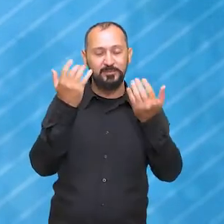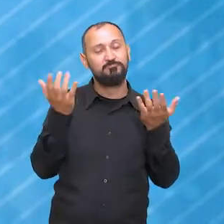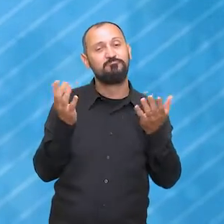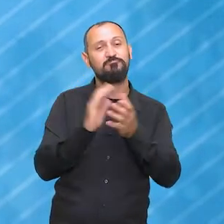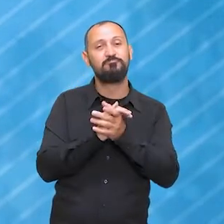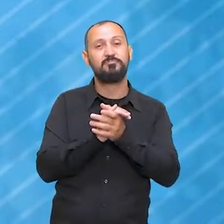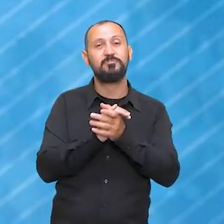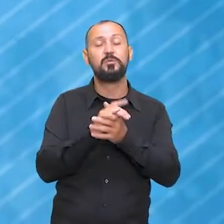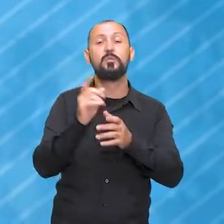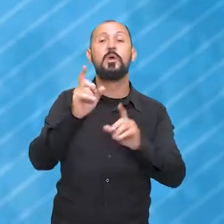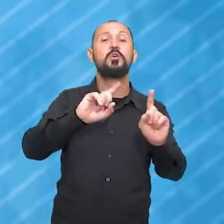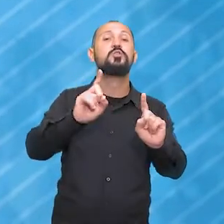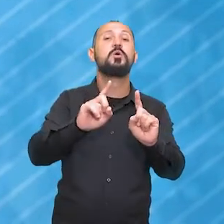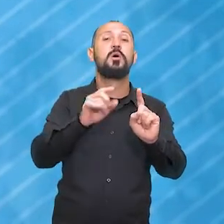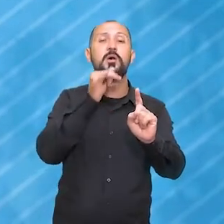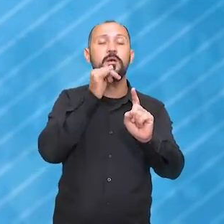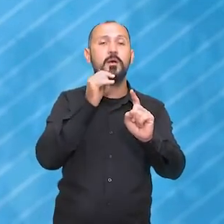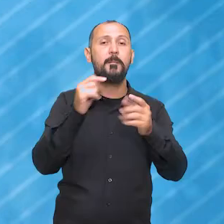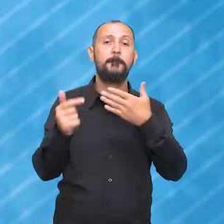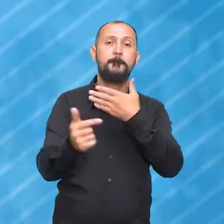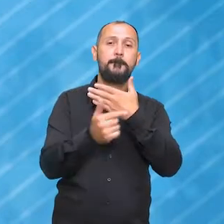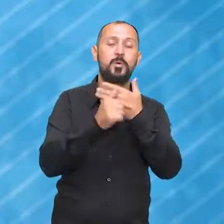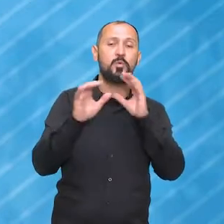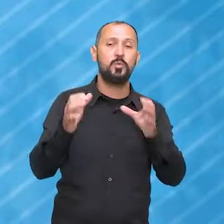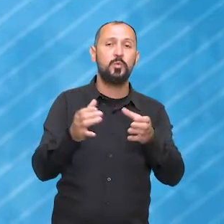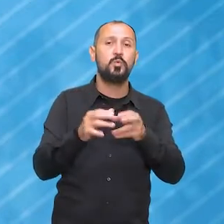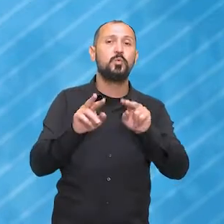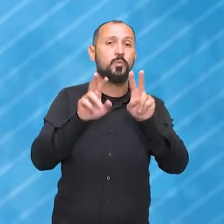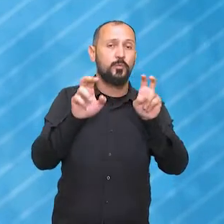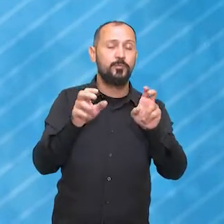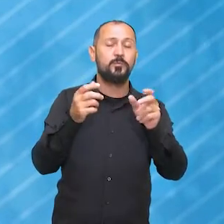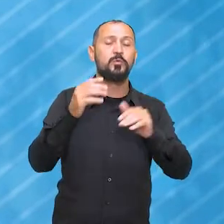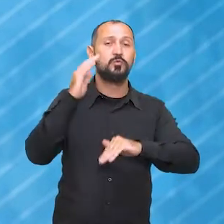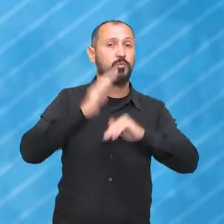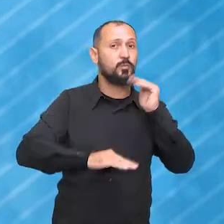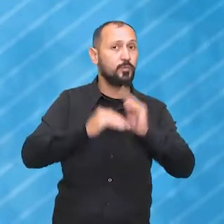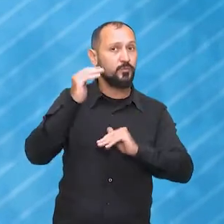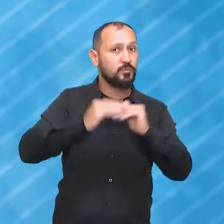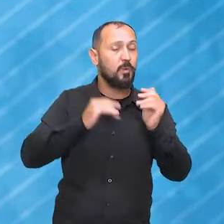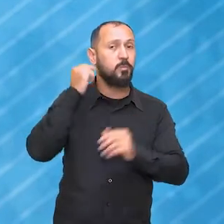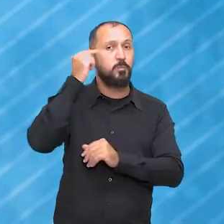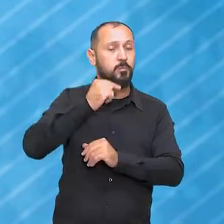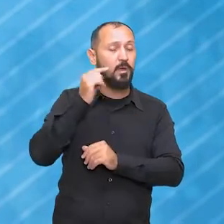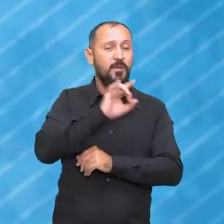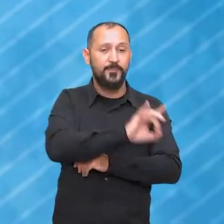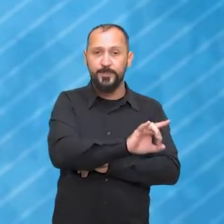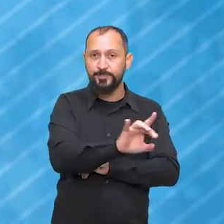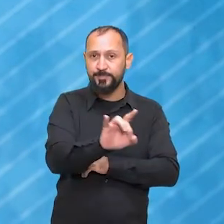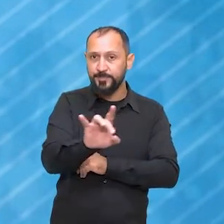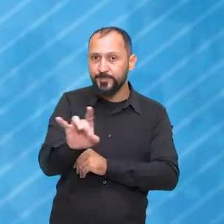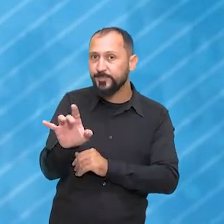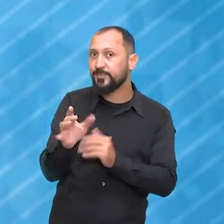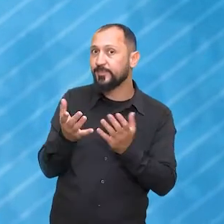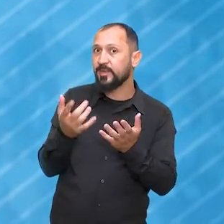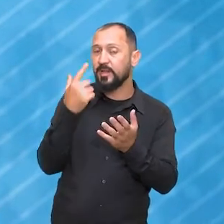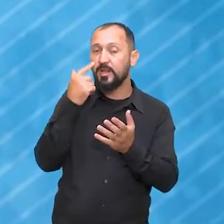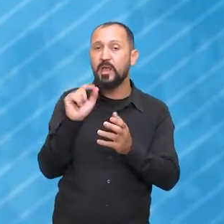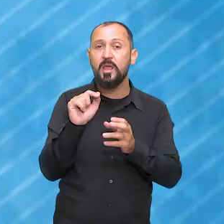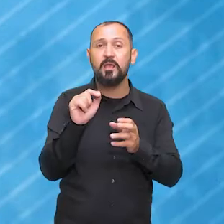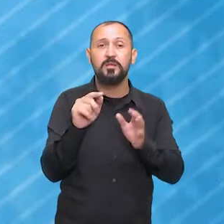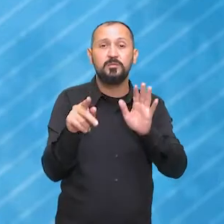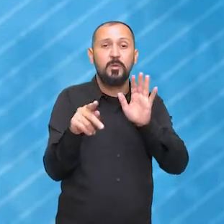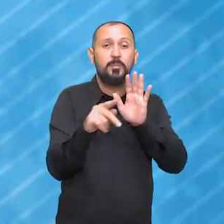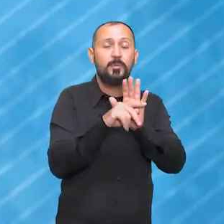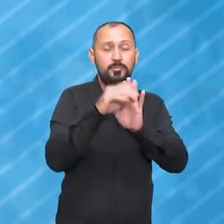informação, né? Isso não é só papel da comissão. Eu acho que, assim, os advogados, cada advogado, ele é um